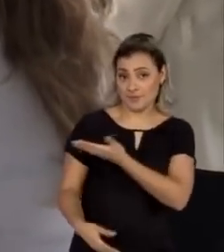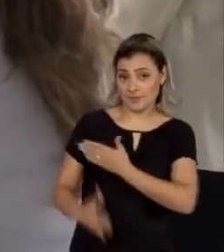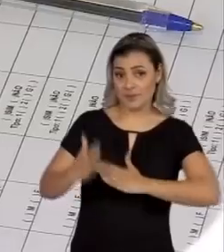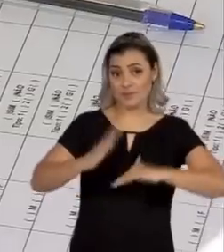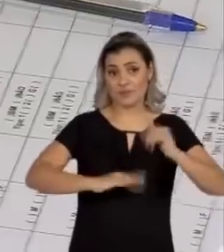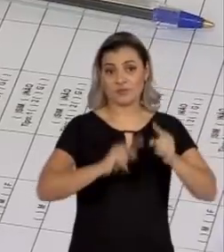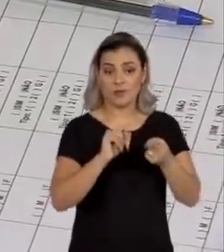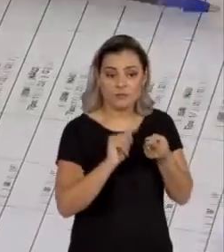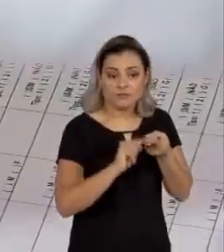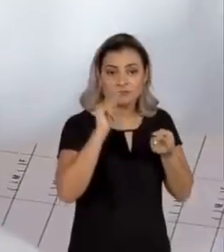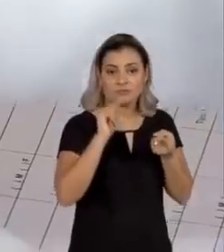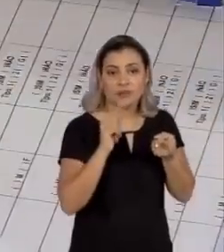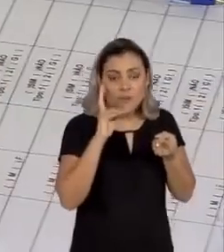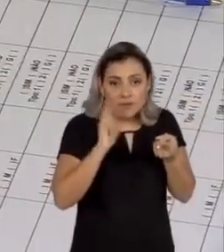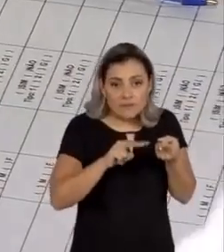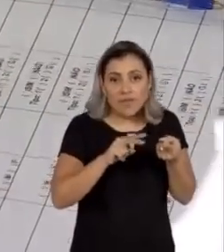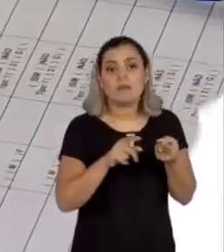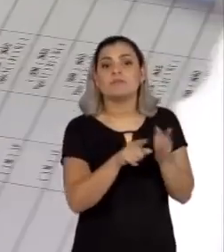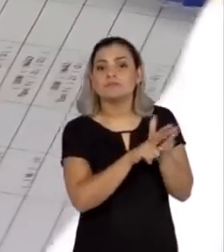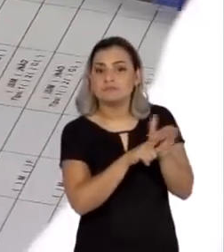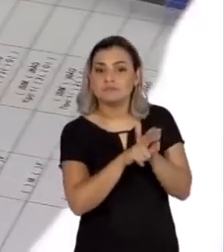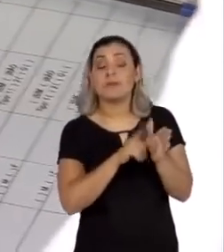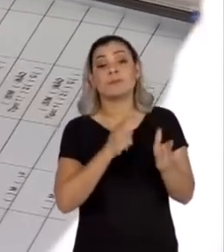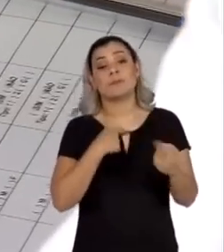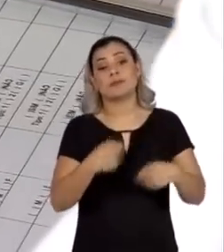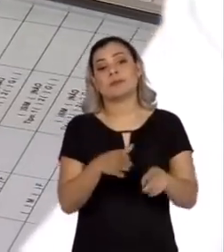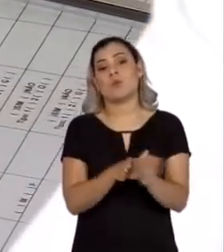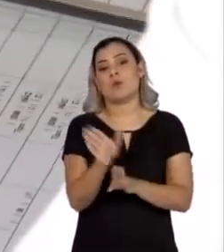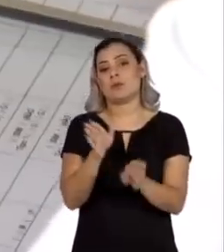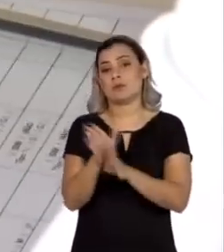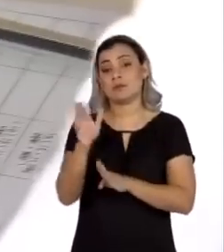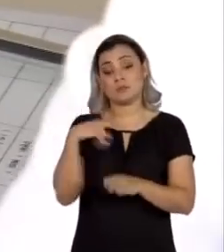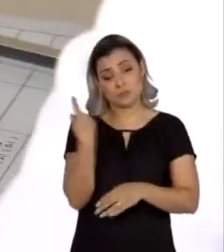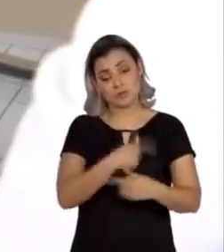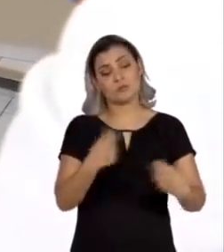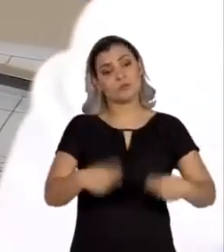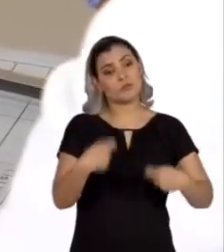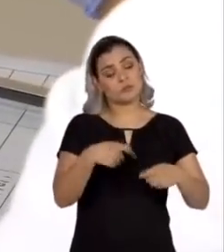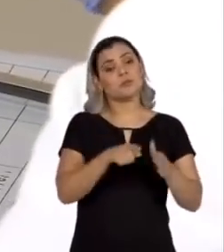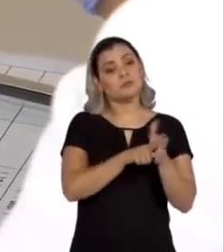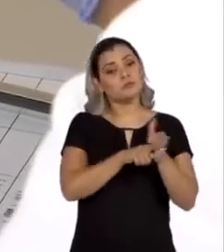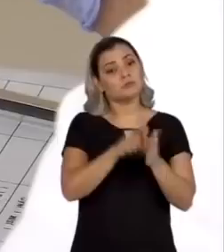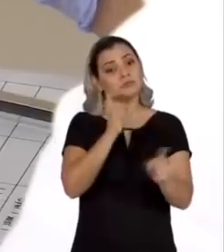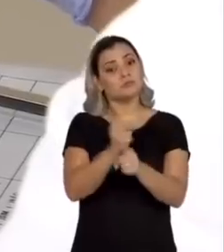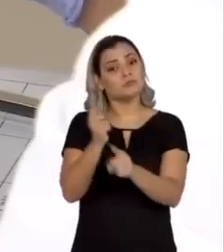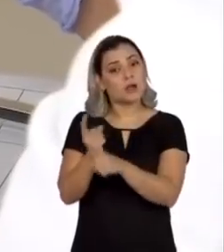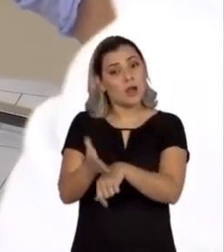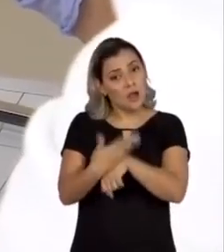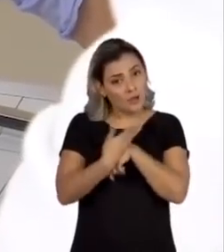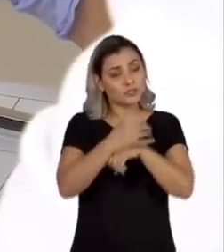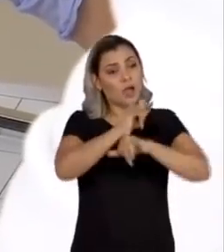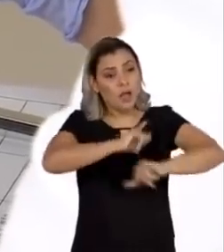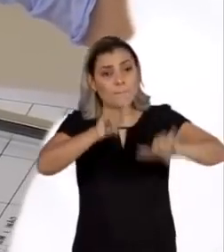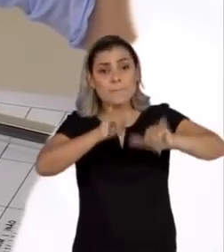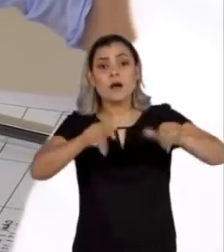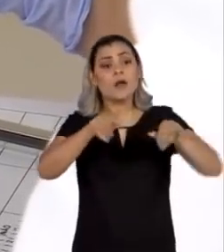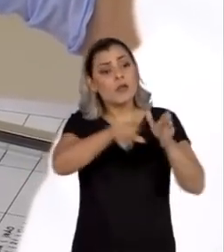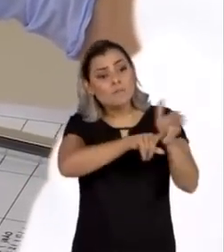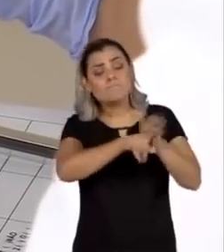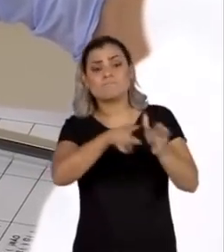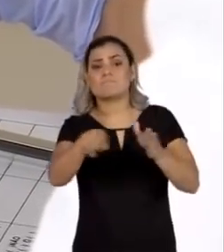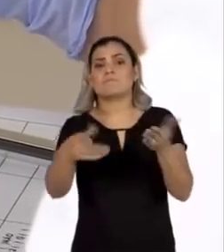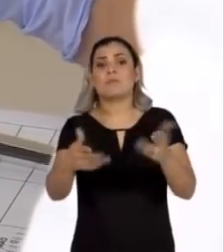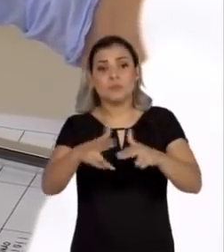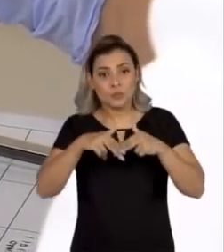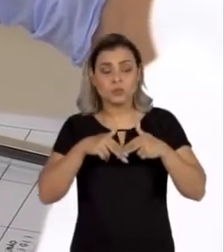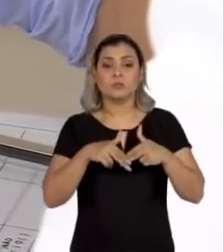multiprofissionais, né? Porque precisa de uma orientação geral. E a gente precisa identificar esses indivíduos precocemente, com campanhas de rastreamento. A